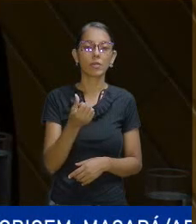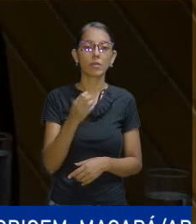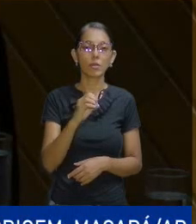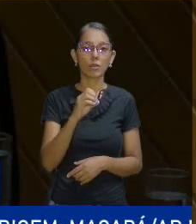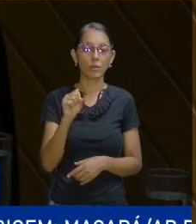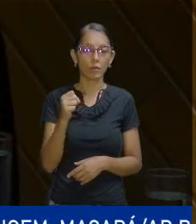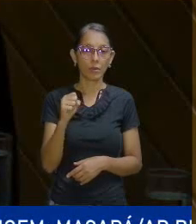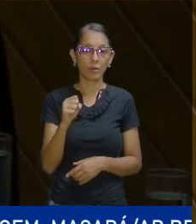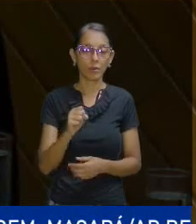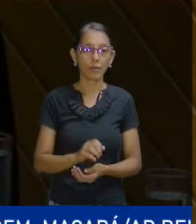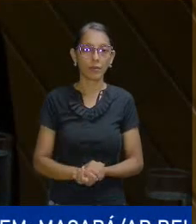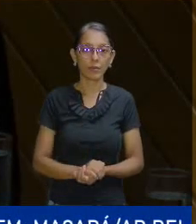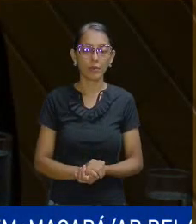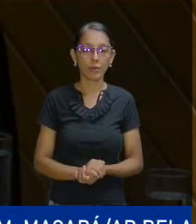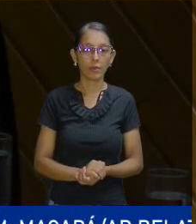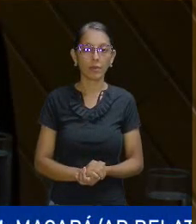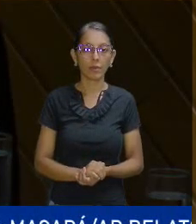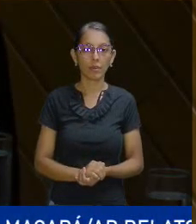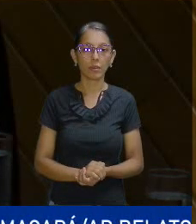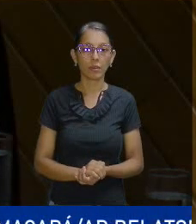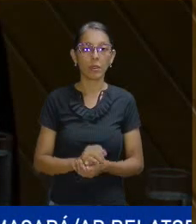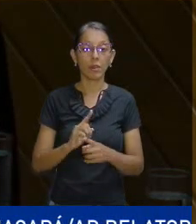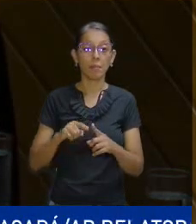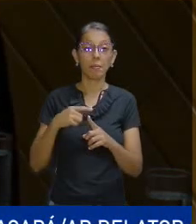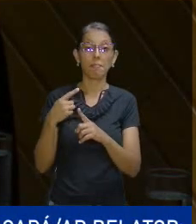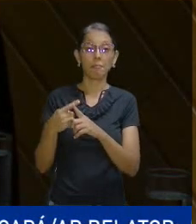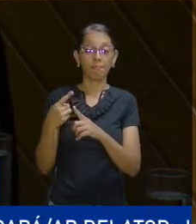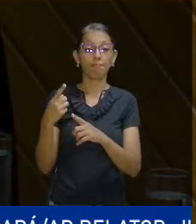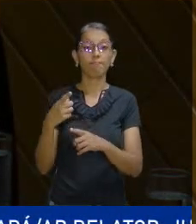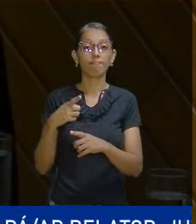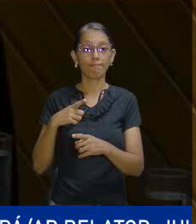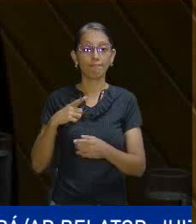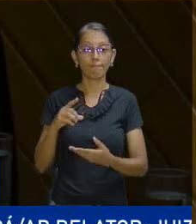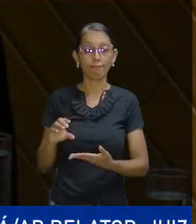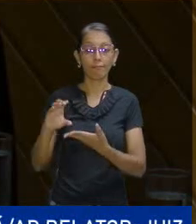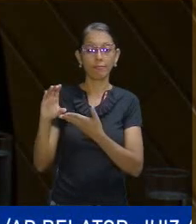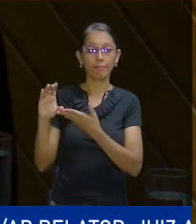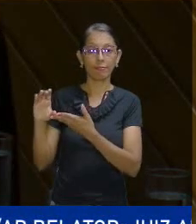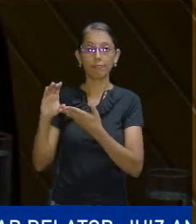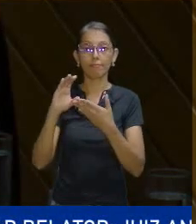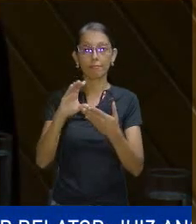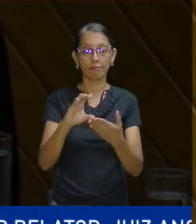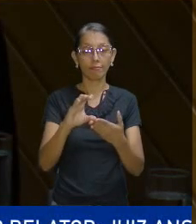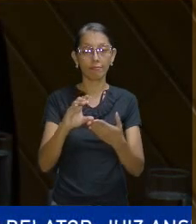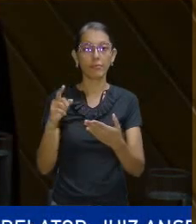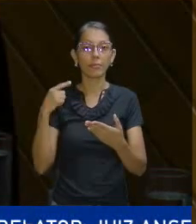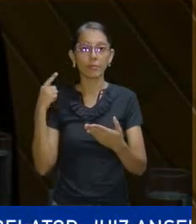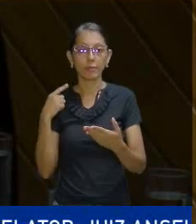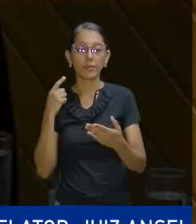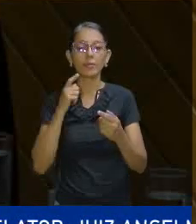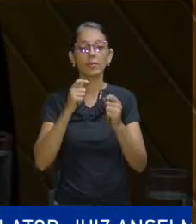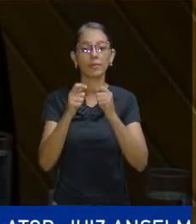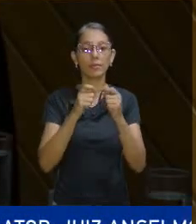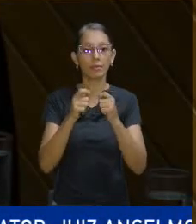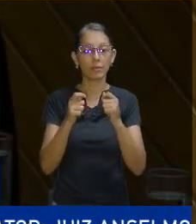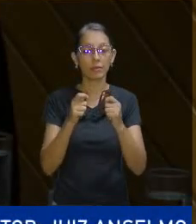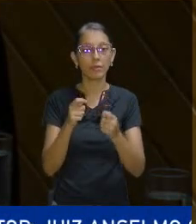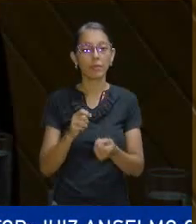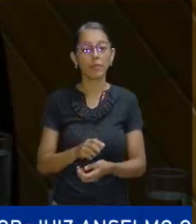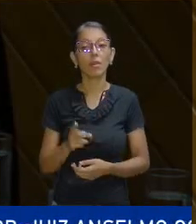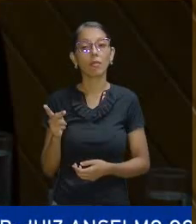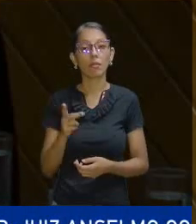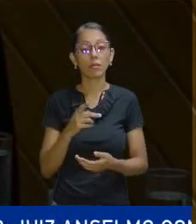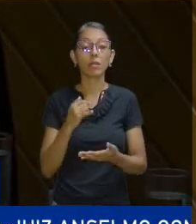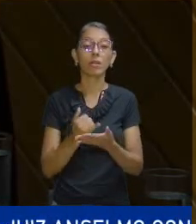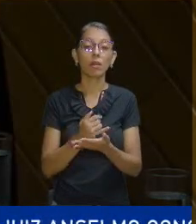32.603,27 pagos a mais pelos serviços advocatícios e contábeis, respectivamente. Essas irregularidades